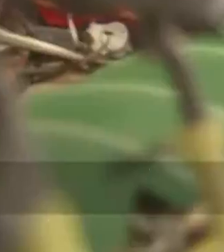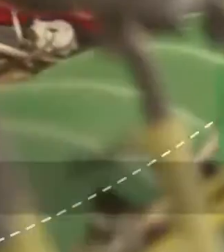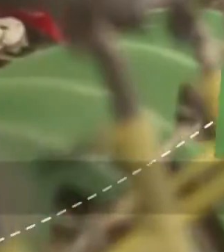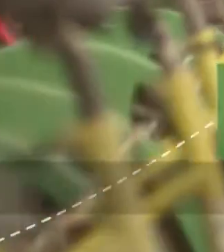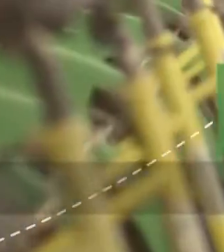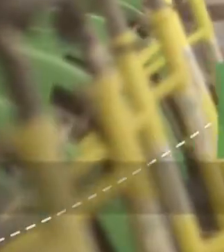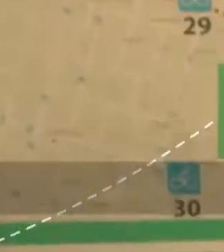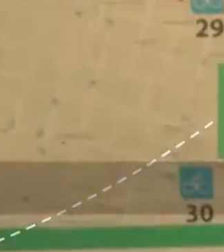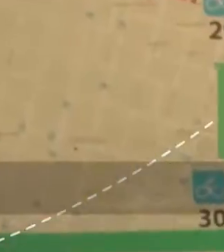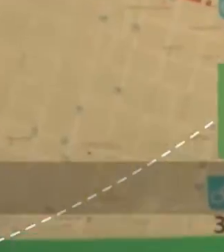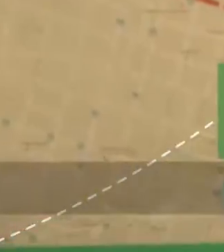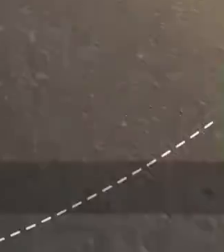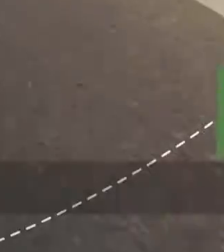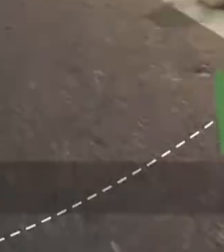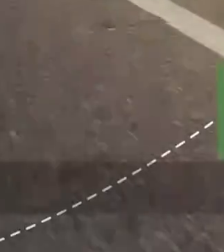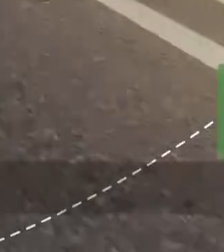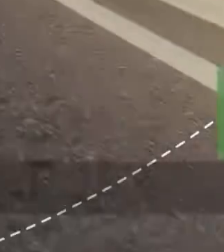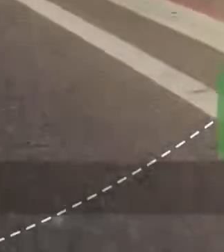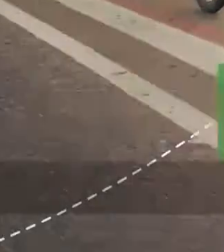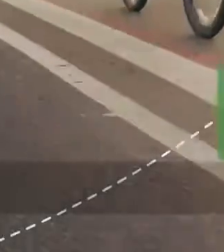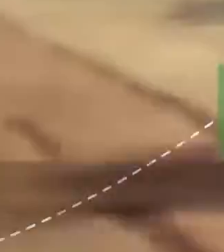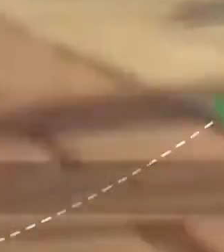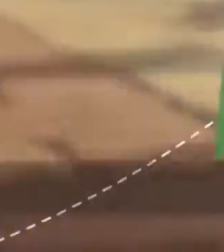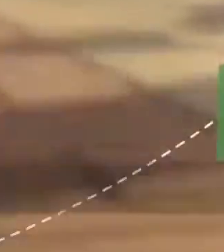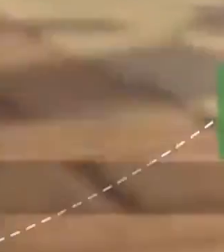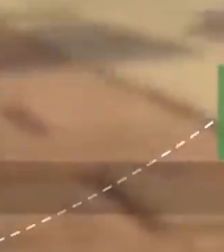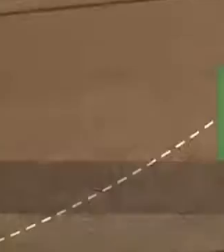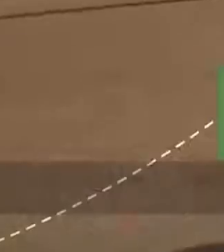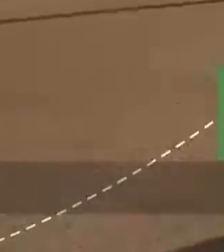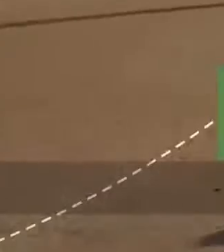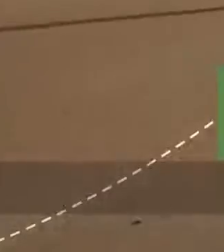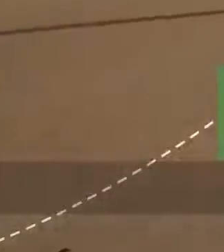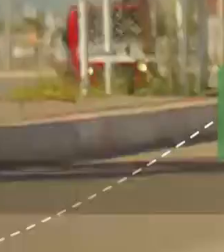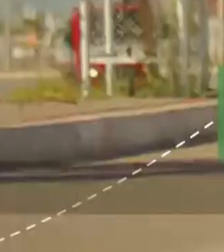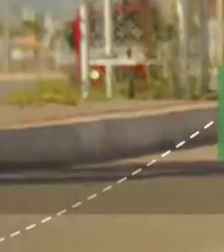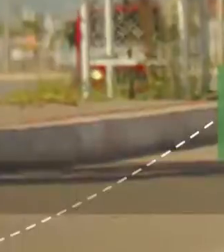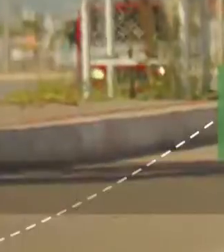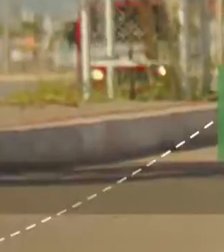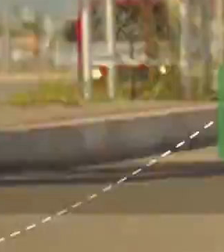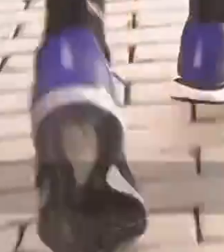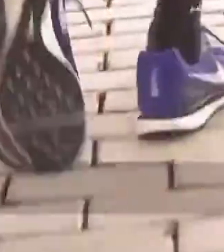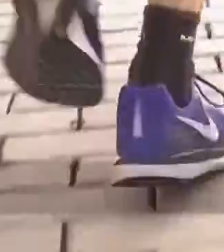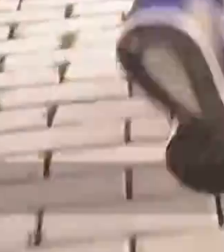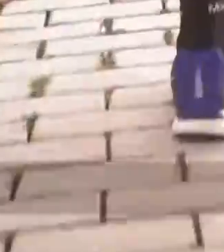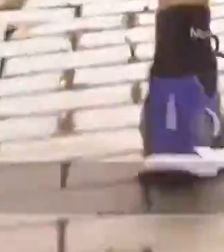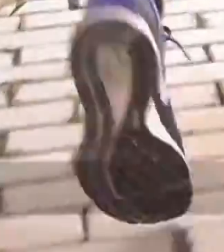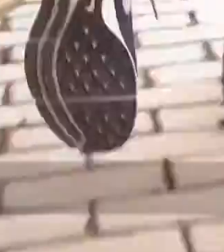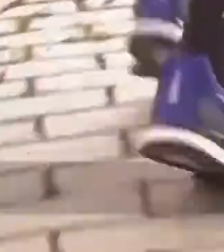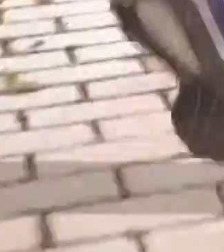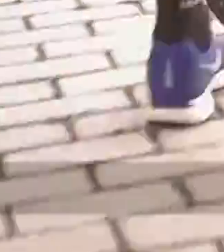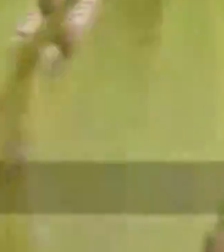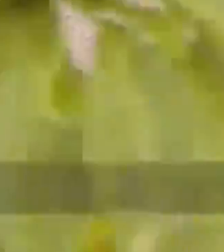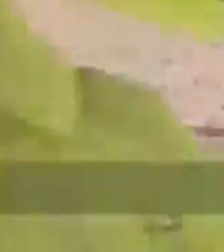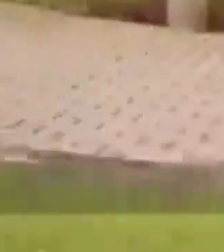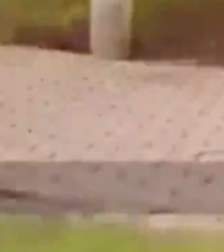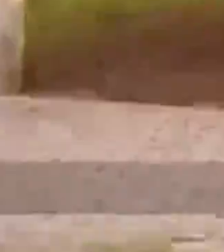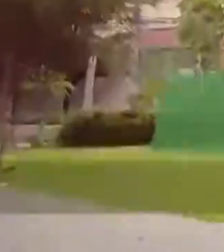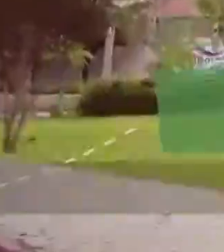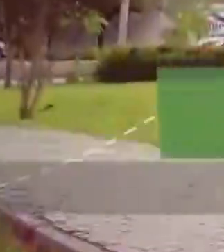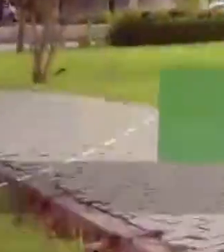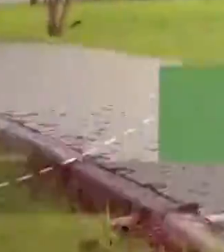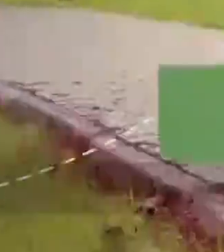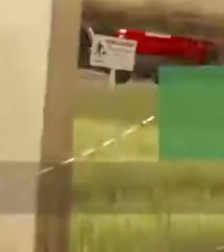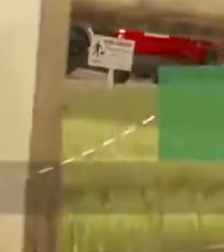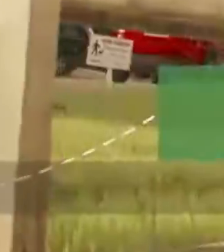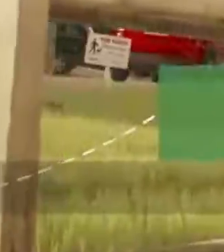Fortaleza. Bicicletar, ciclofaixas e ciclovias da Prefeitura. Exercícios mais